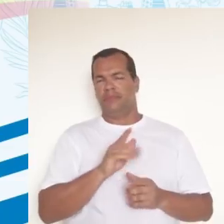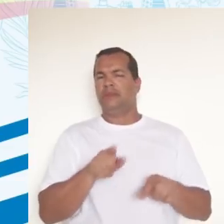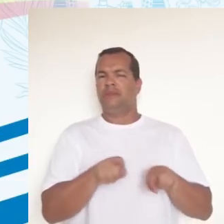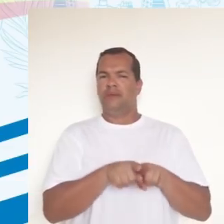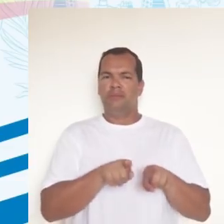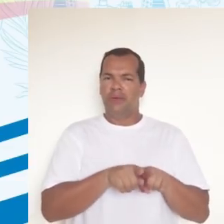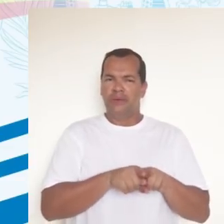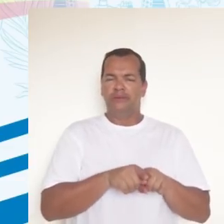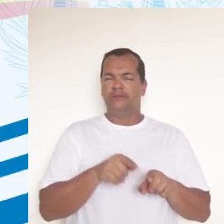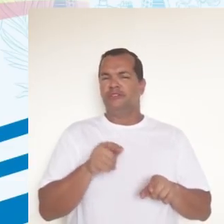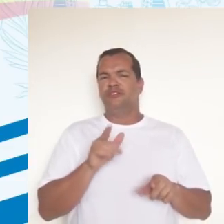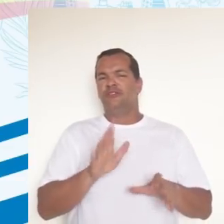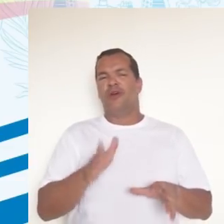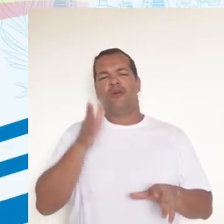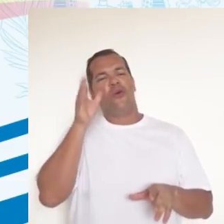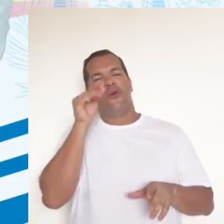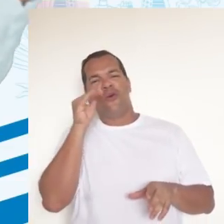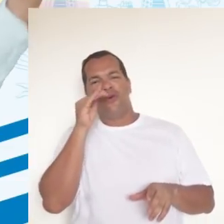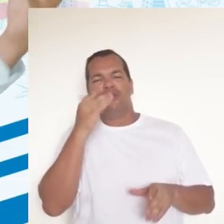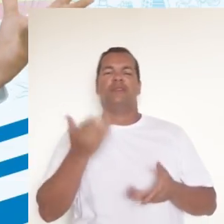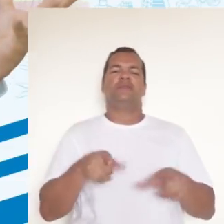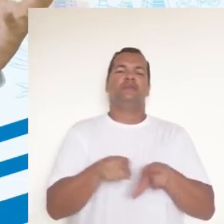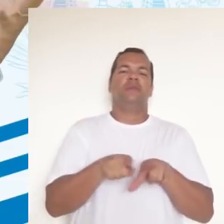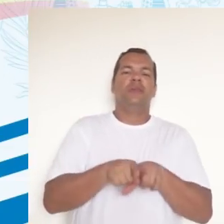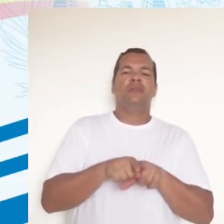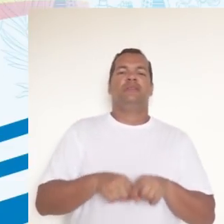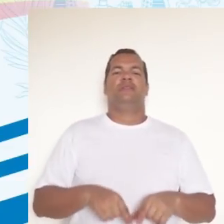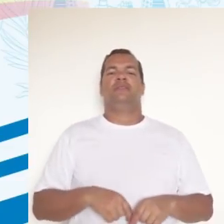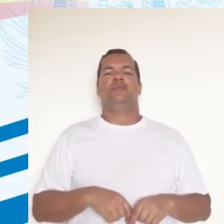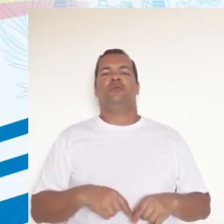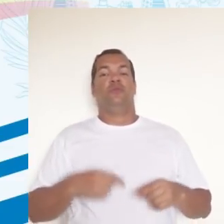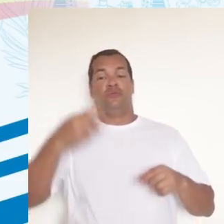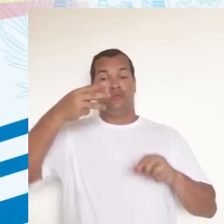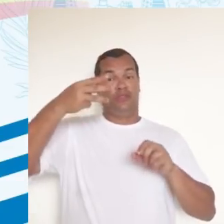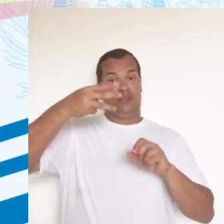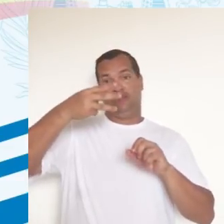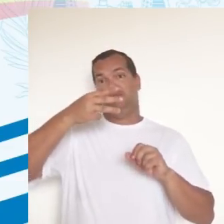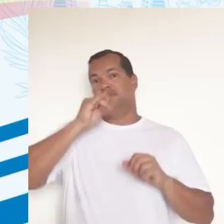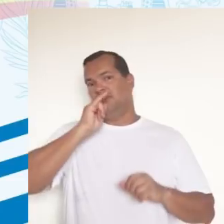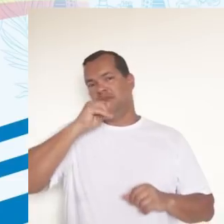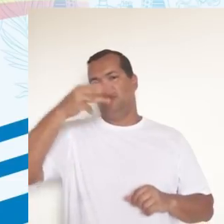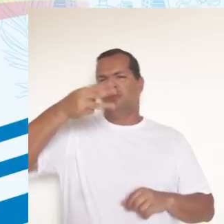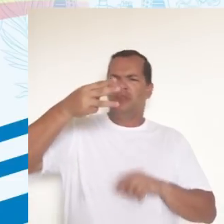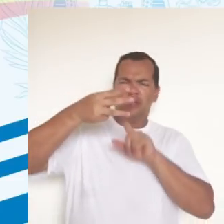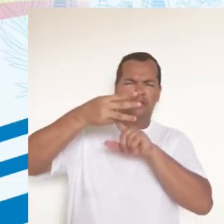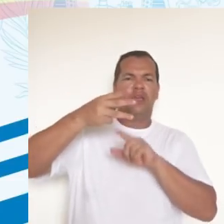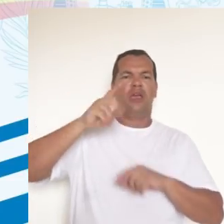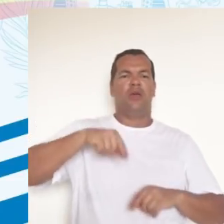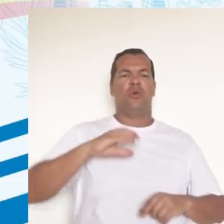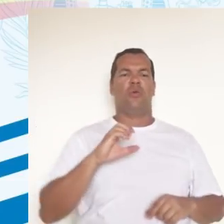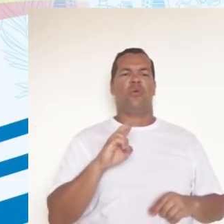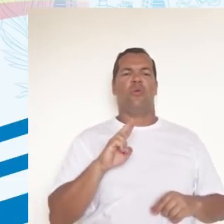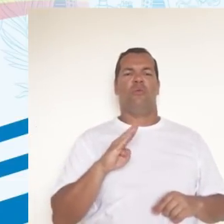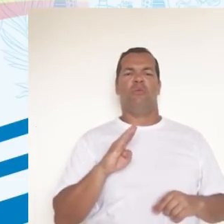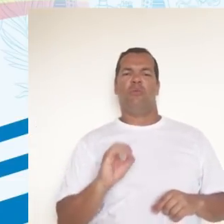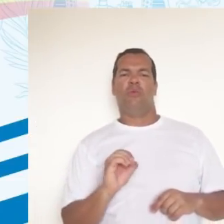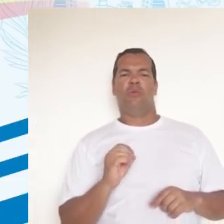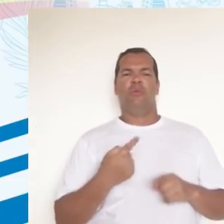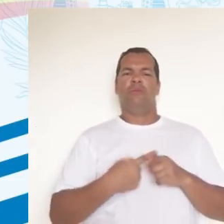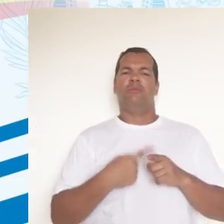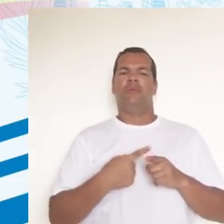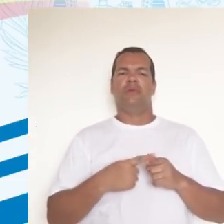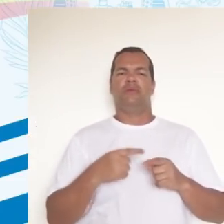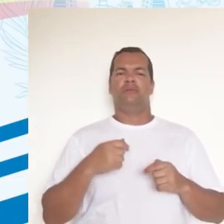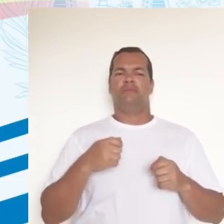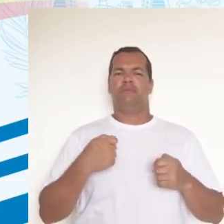pouco mais além, apenas como uma curiosidade, nós chamamos o 3 de cubo, justamente para que